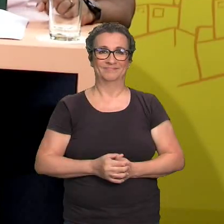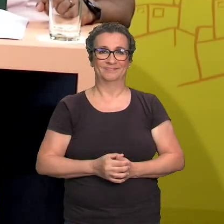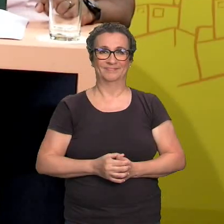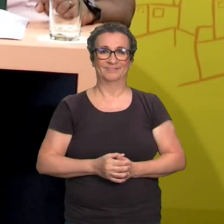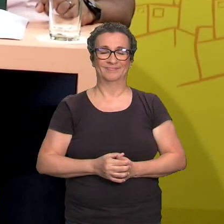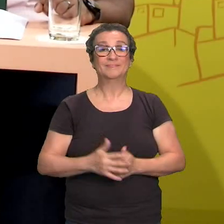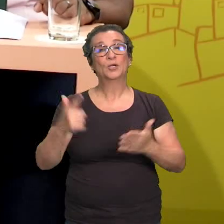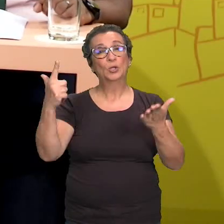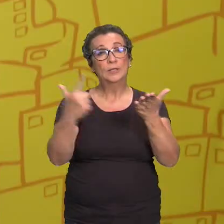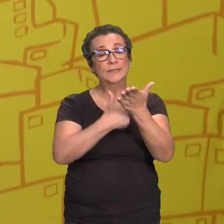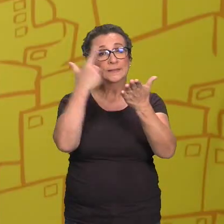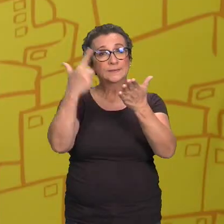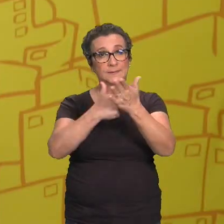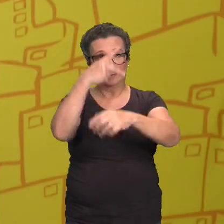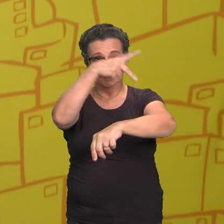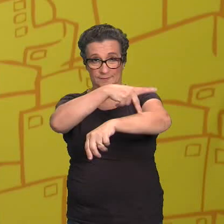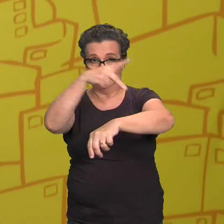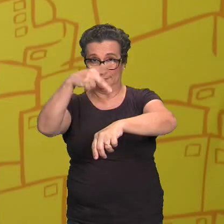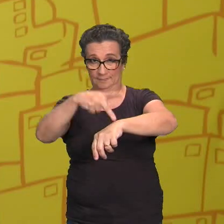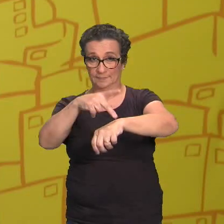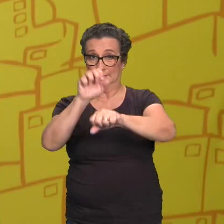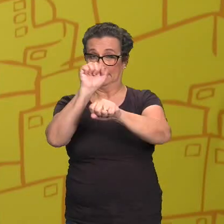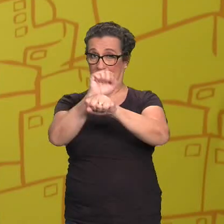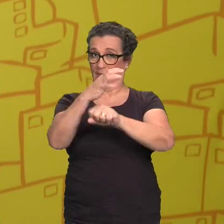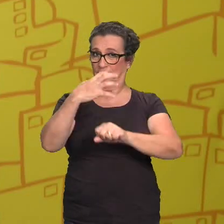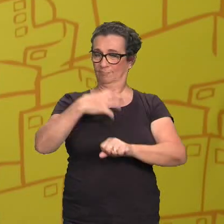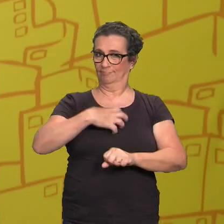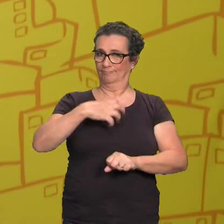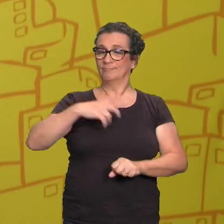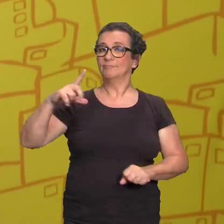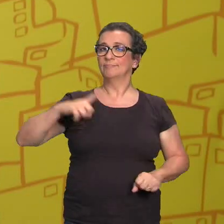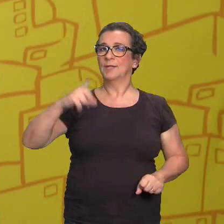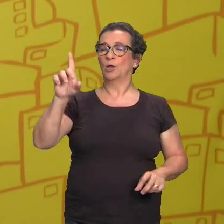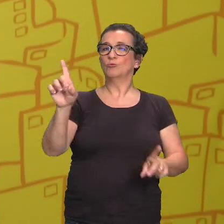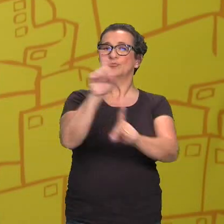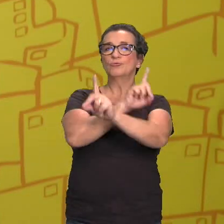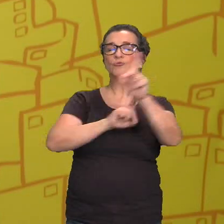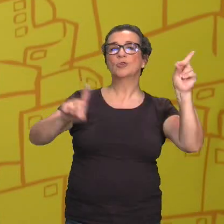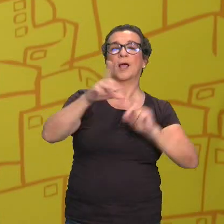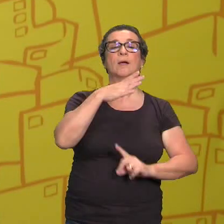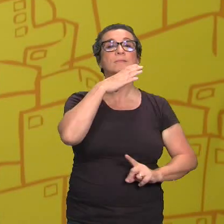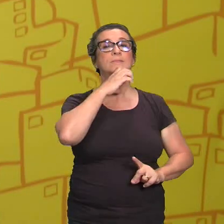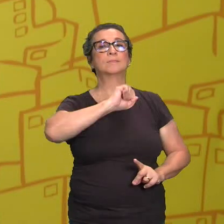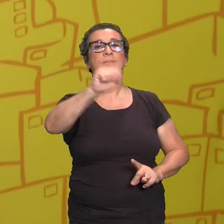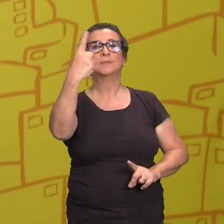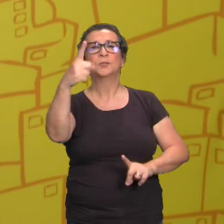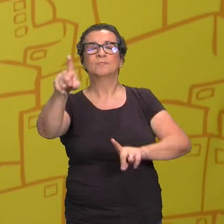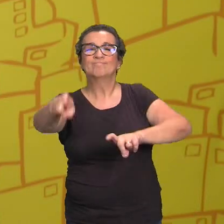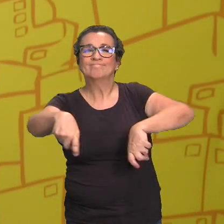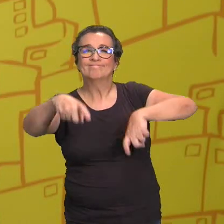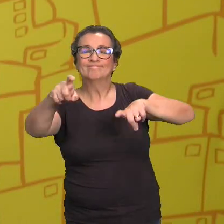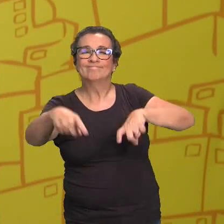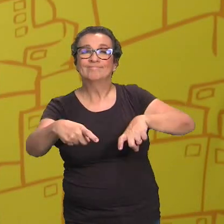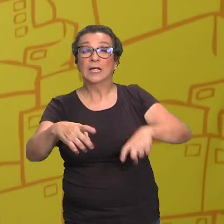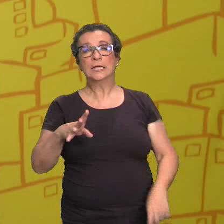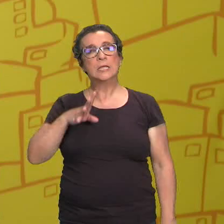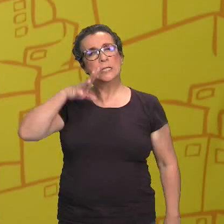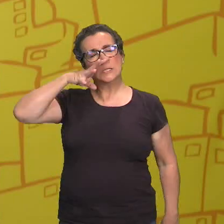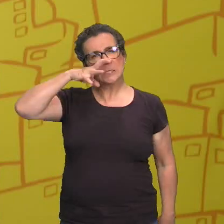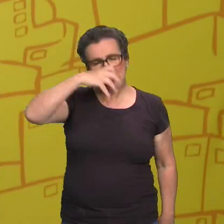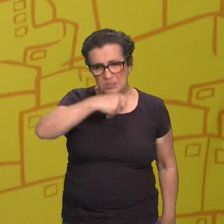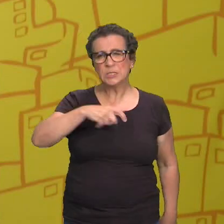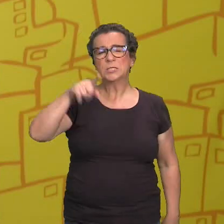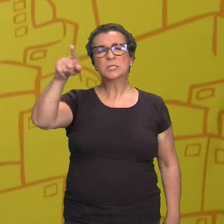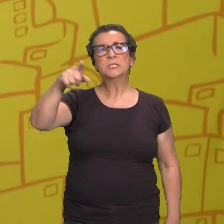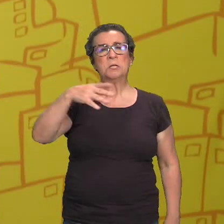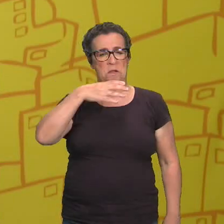No livro A Pedagogia da Esperança, temos um diálogo entre Freire e um camponês que insiste que